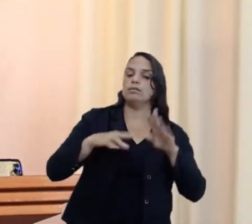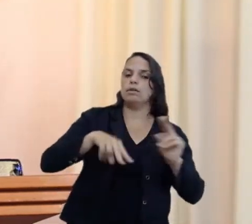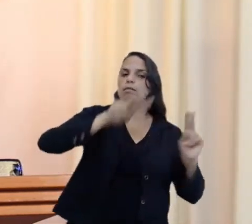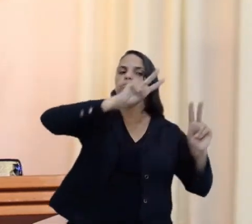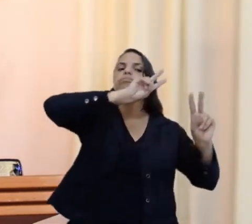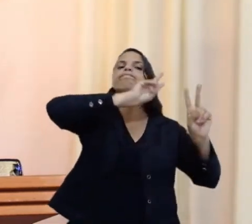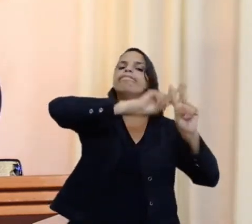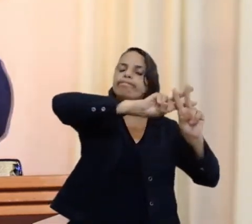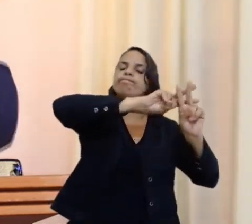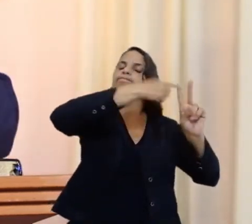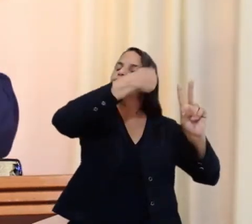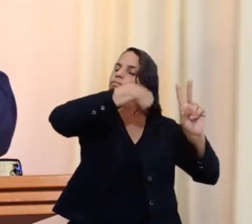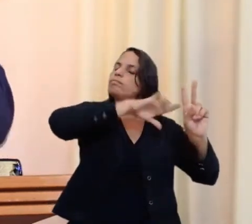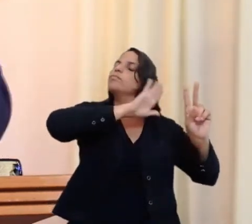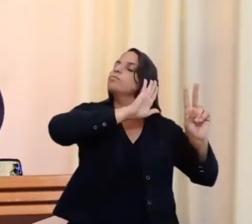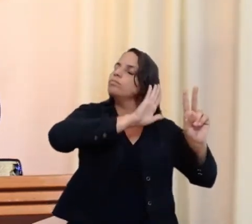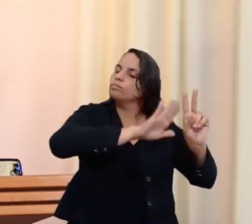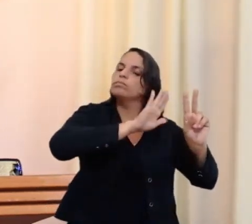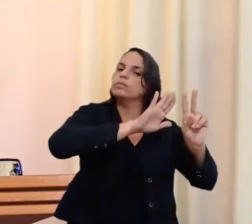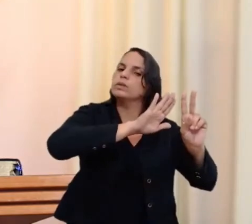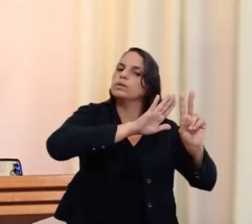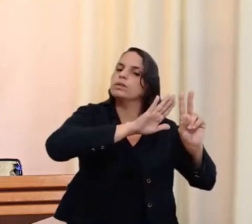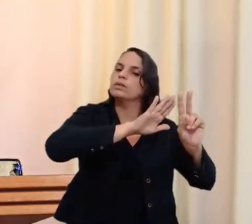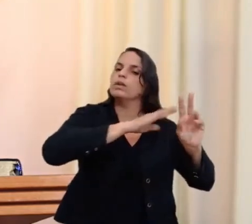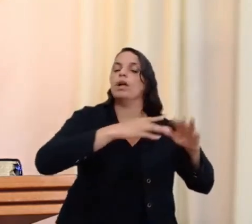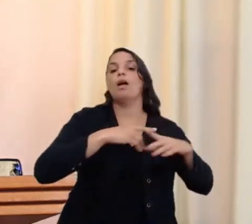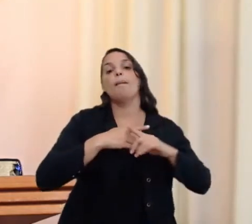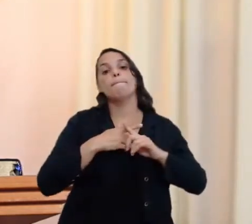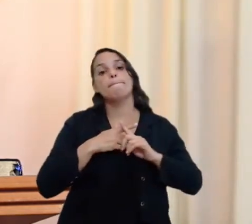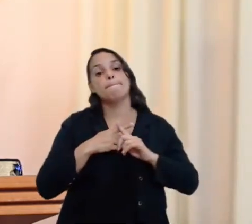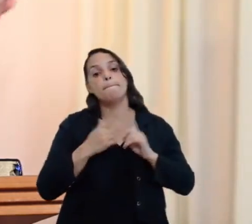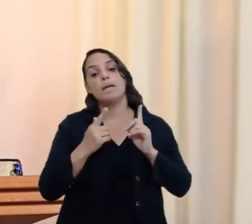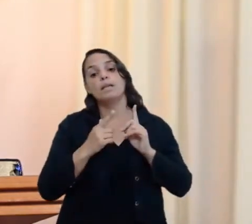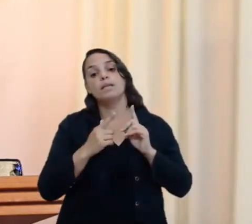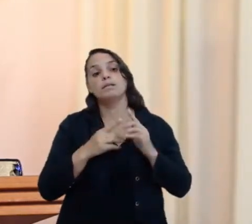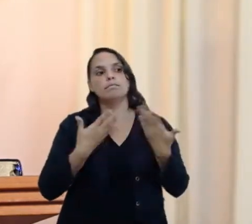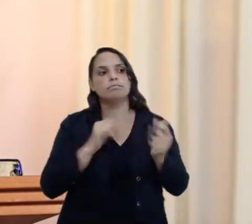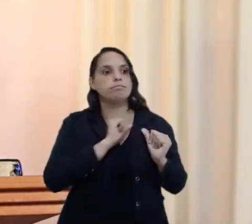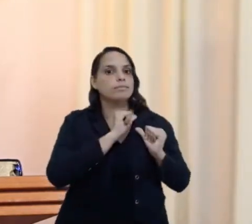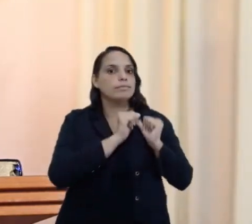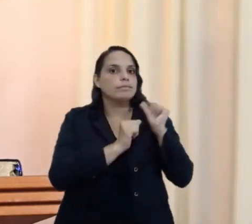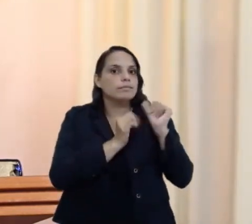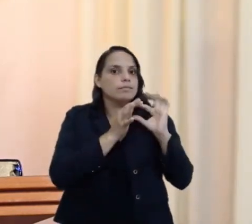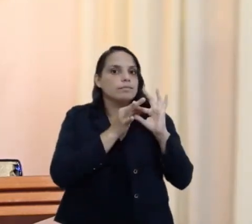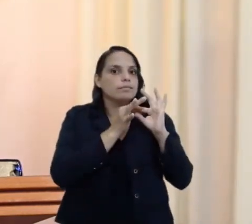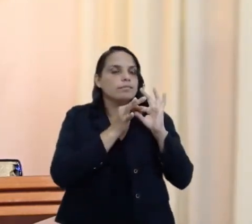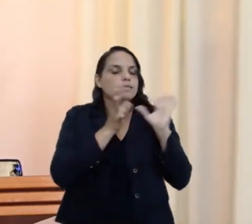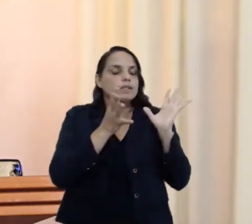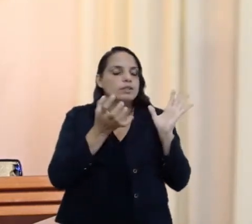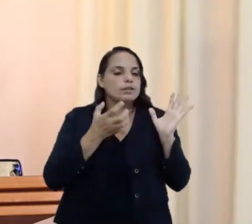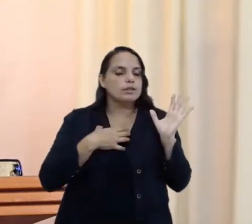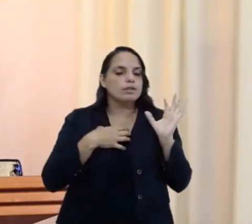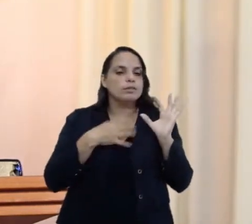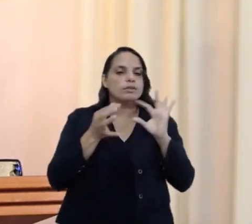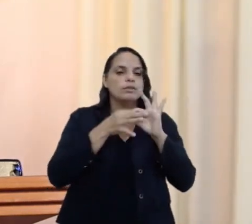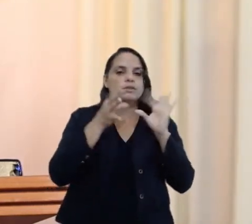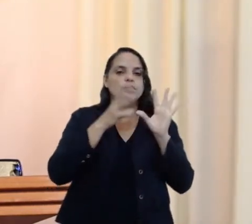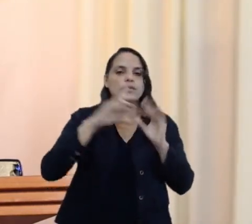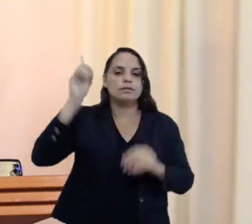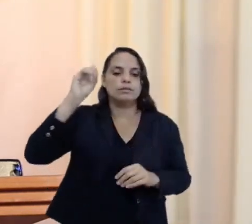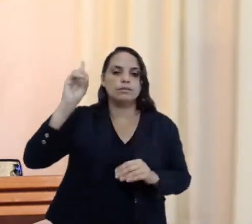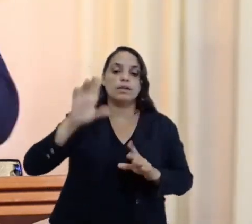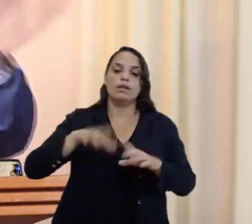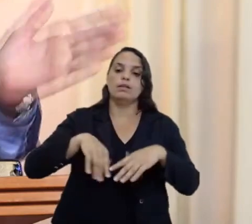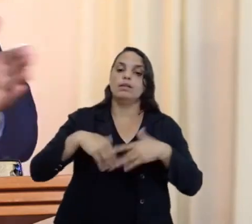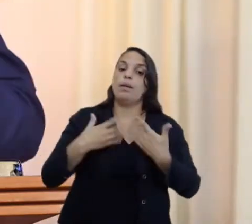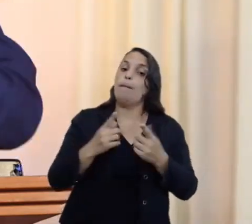estar numa penitenciária, numa cadeia, e ter nascido de novo, viver livre dentro da cadeia. E por outro lado, ela pode estar